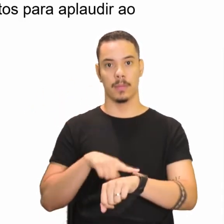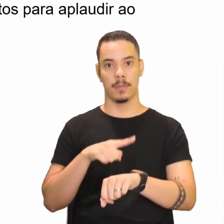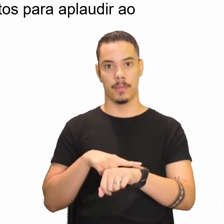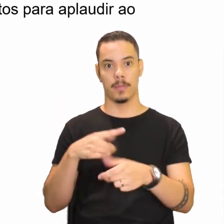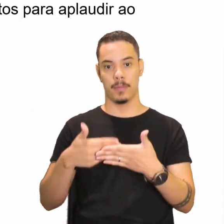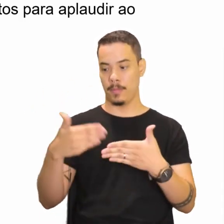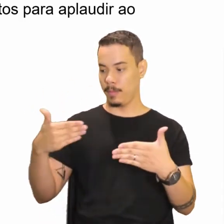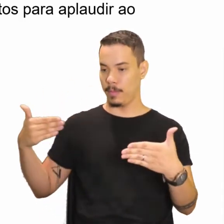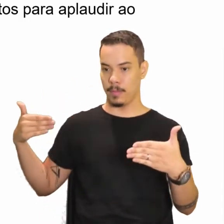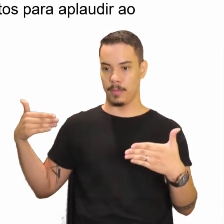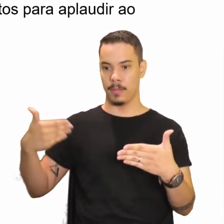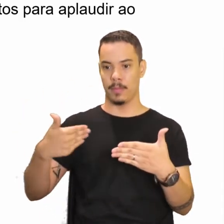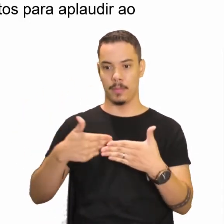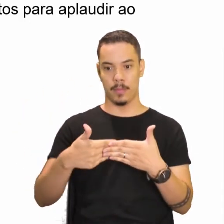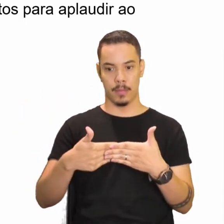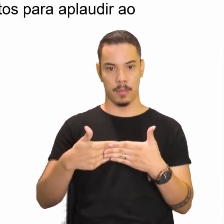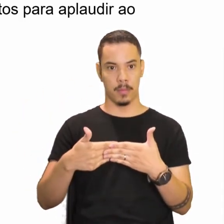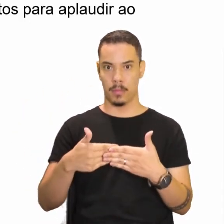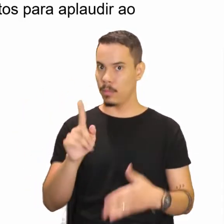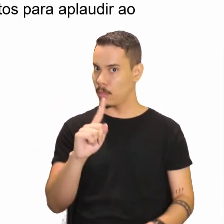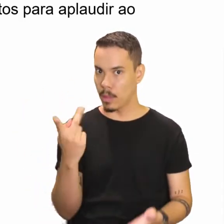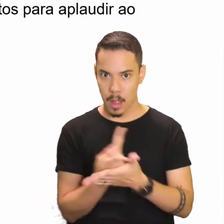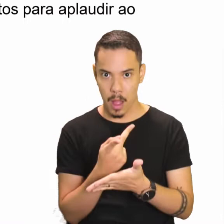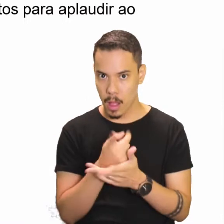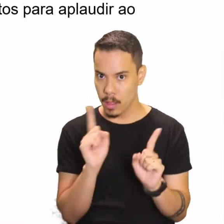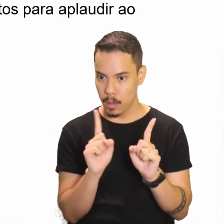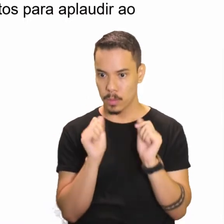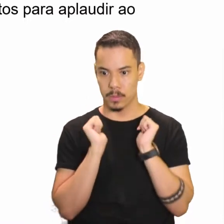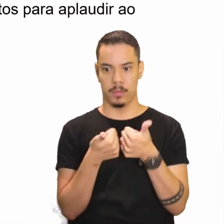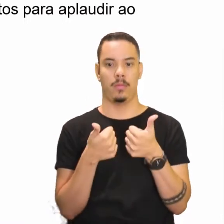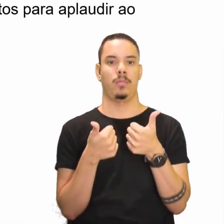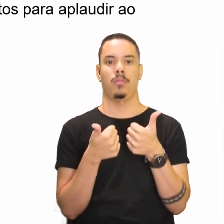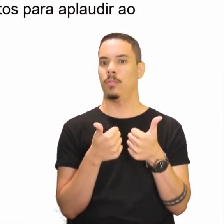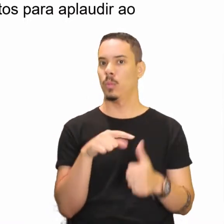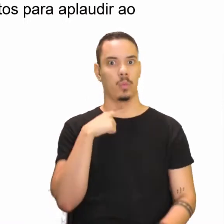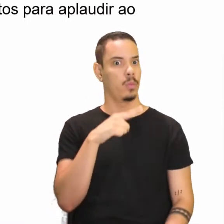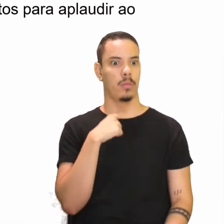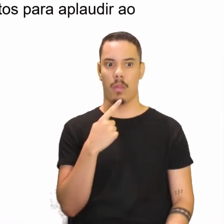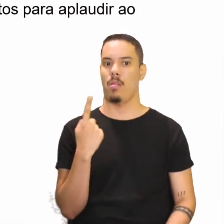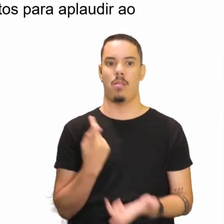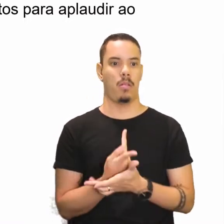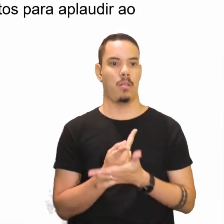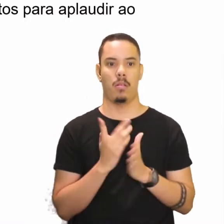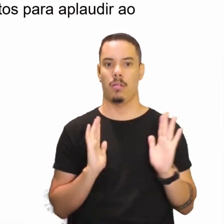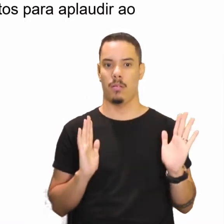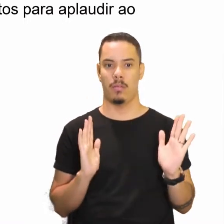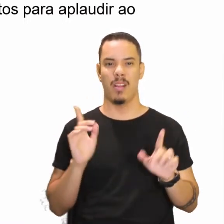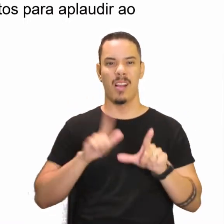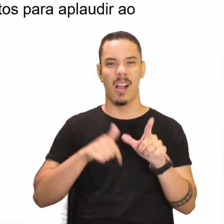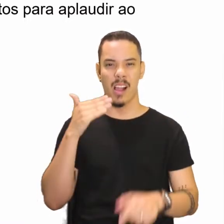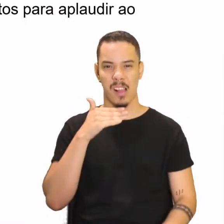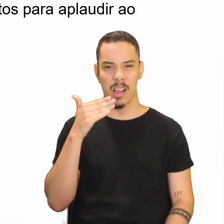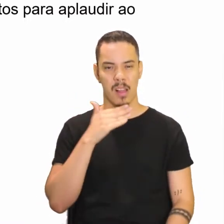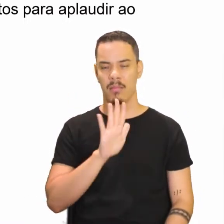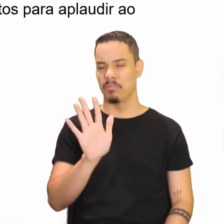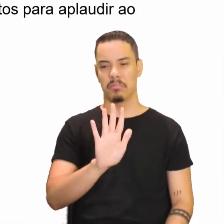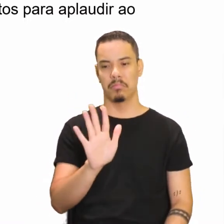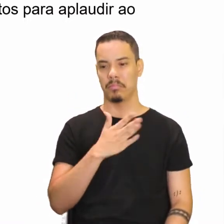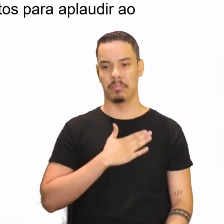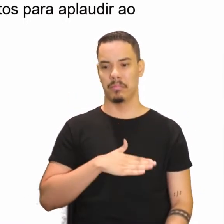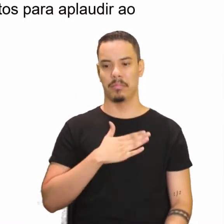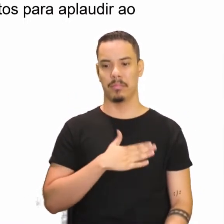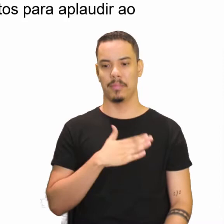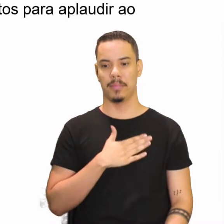decorrido. Aí ninguém vai errar, beleza? Nenhum é para errar. A letra tá feia.